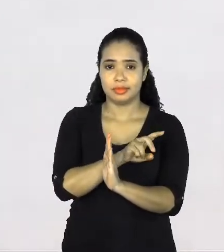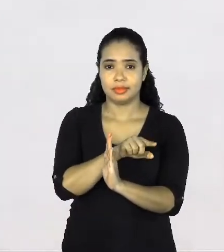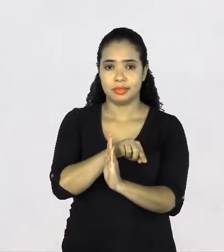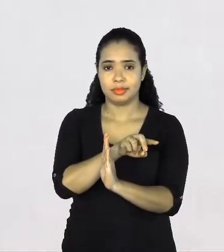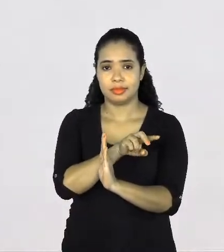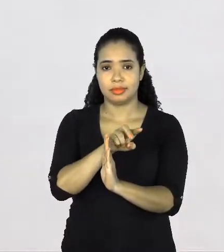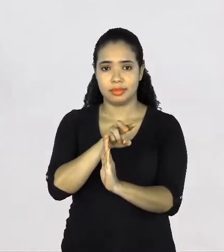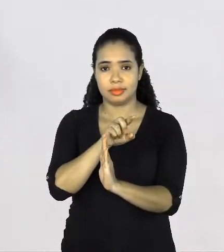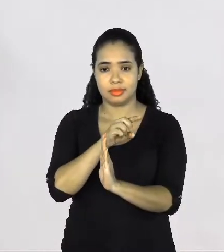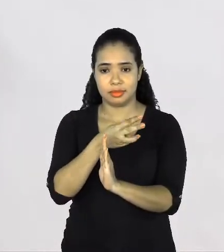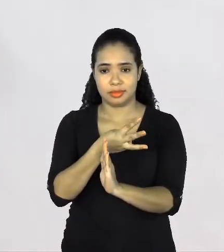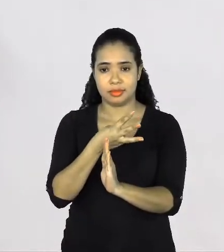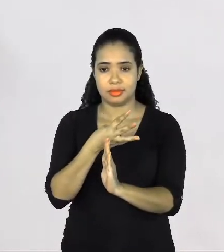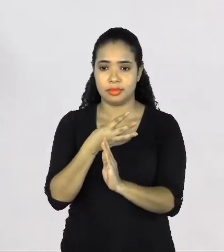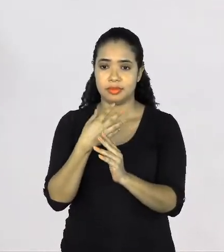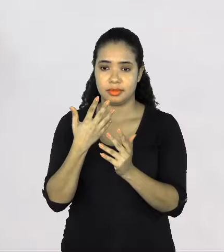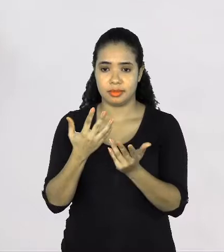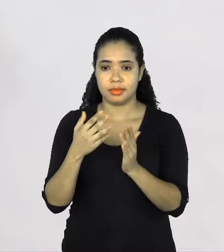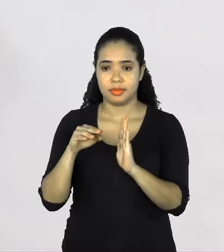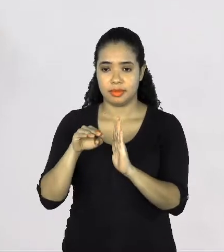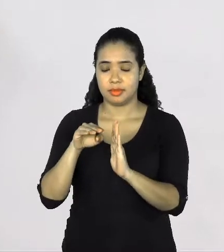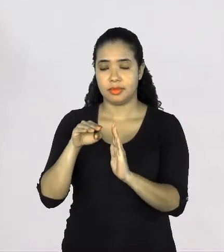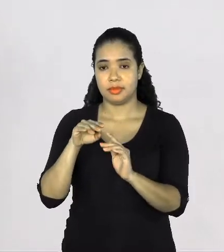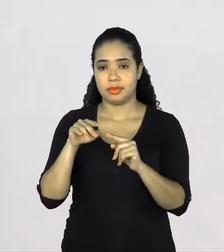sobre a hipotenusa, que é 10.